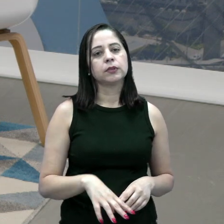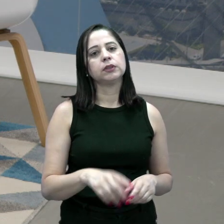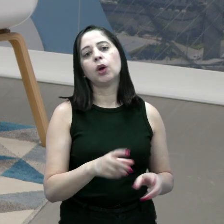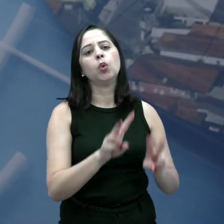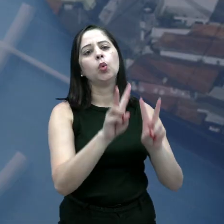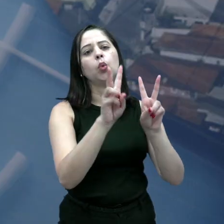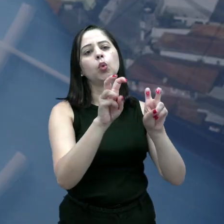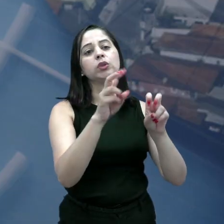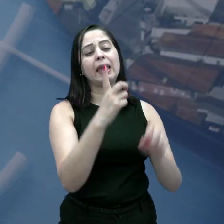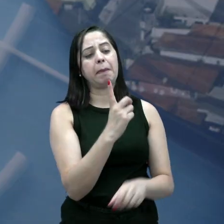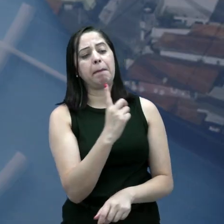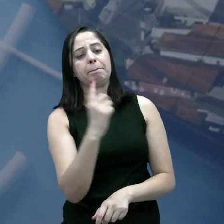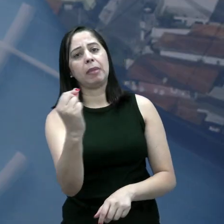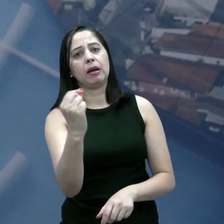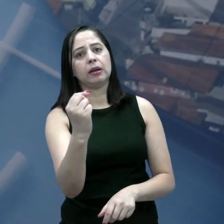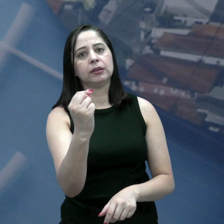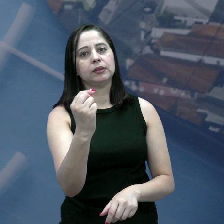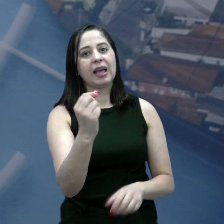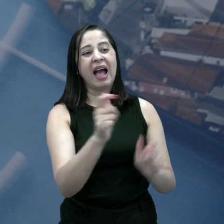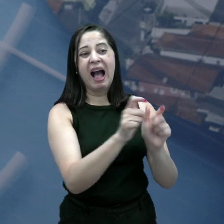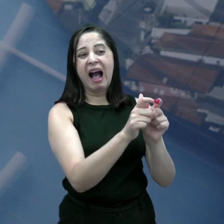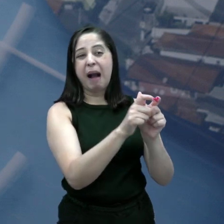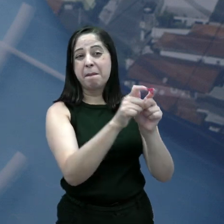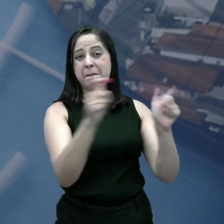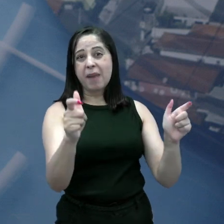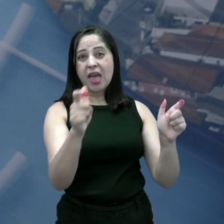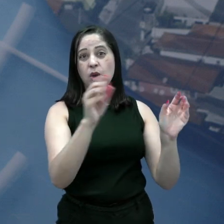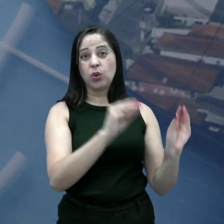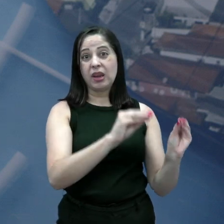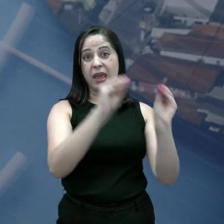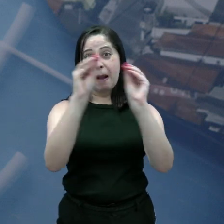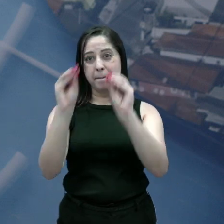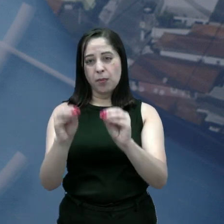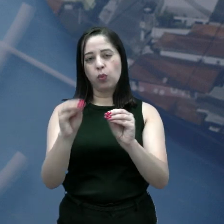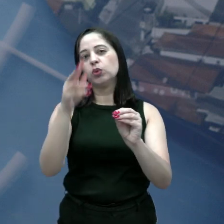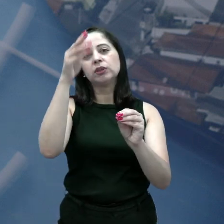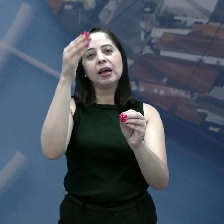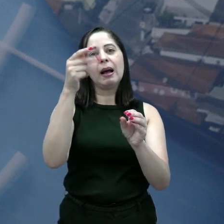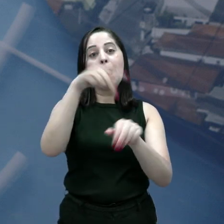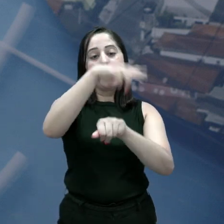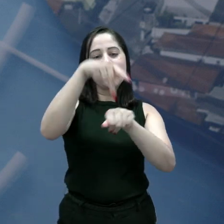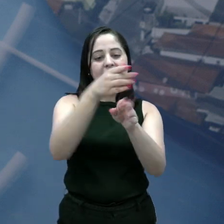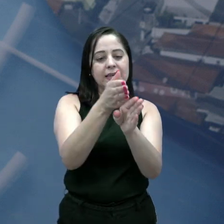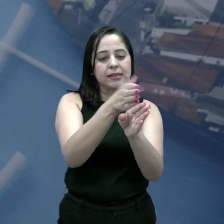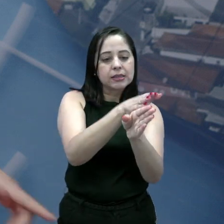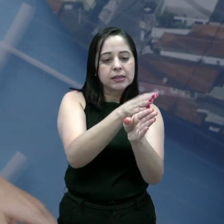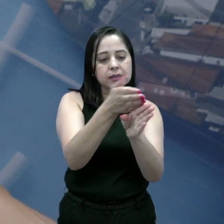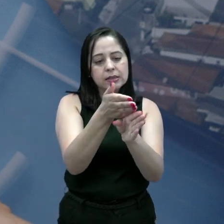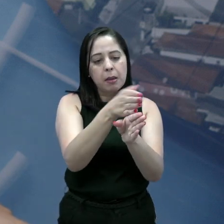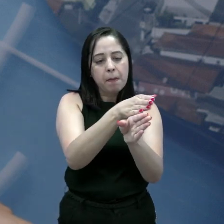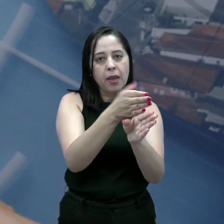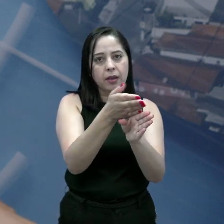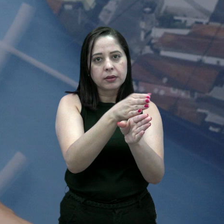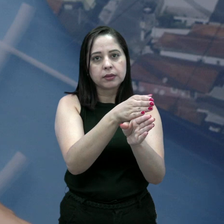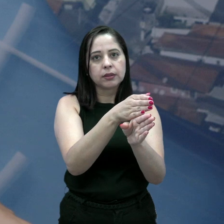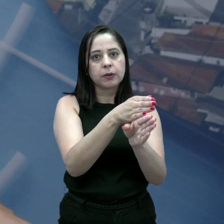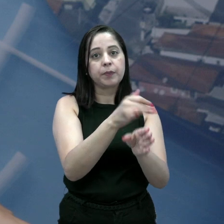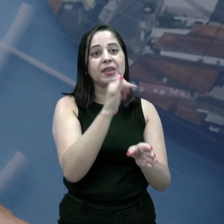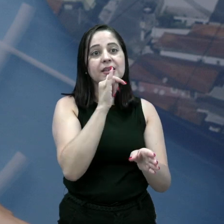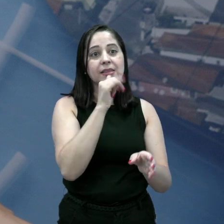A maioria acaba indo para países de fronteira, né, ou não necessariamente. Como é o caso, a gente tem aqui,